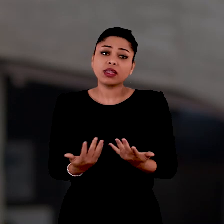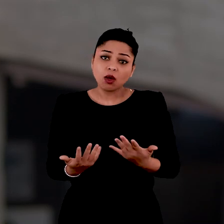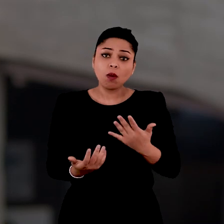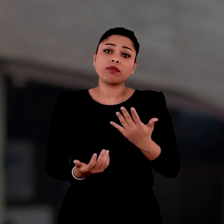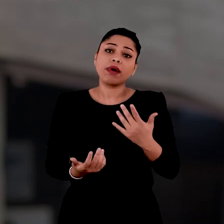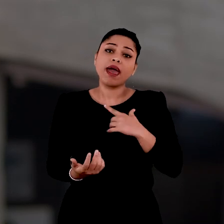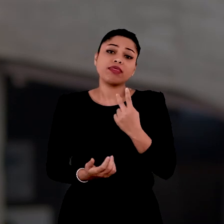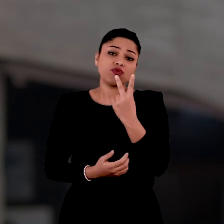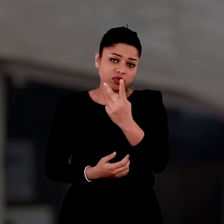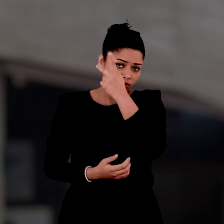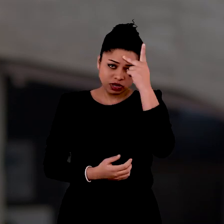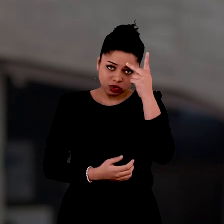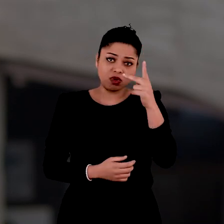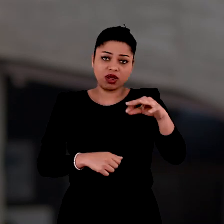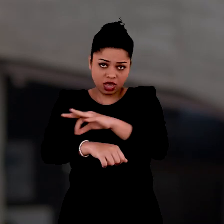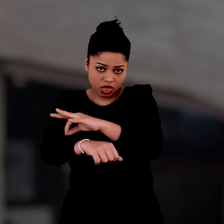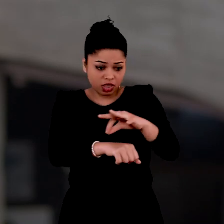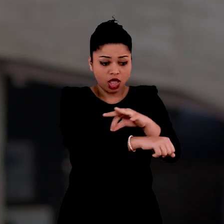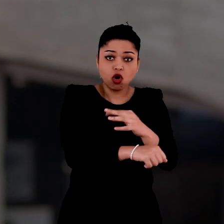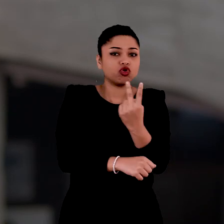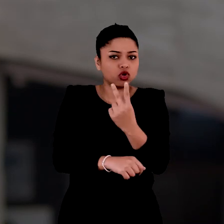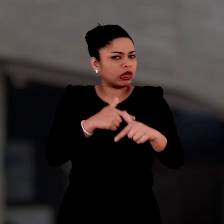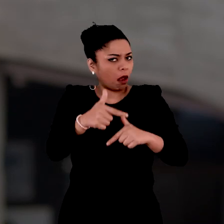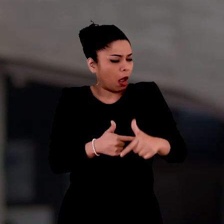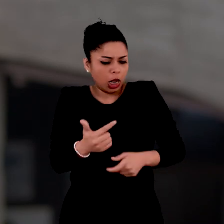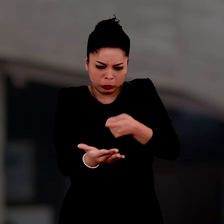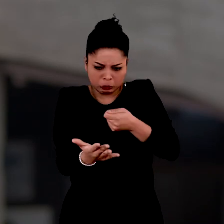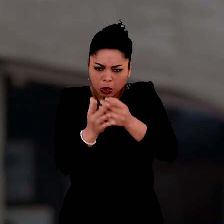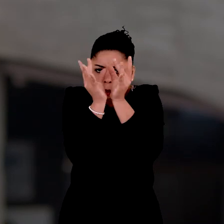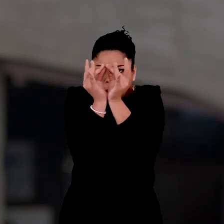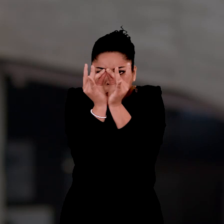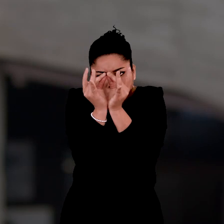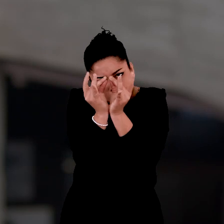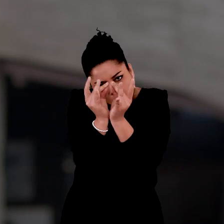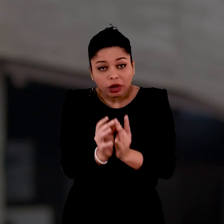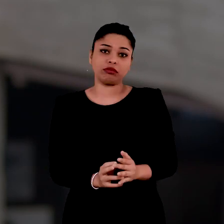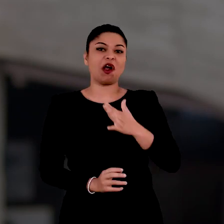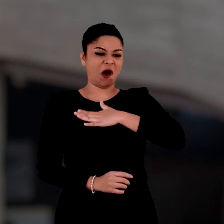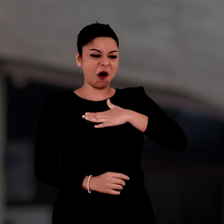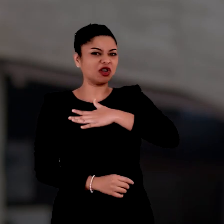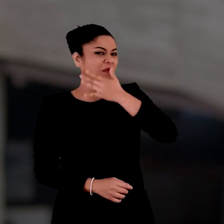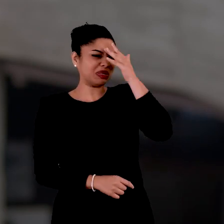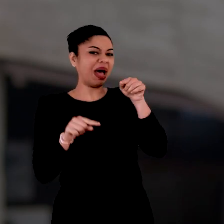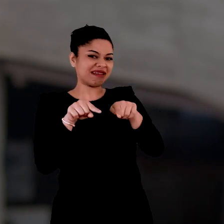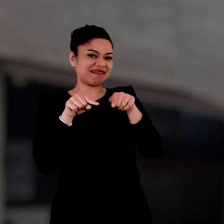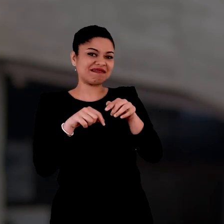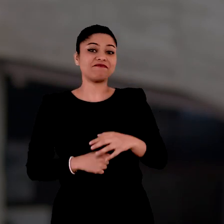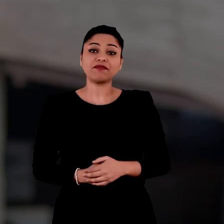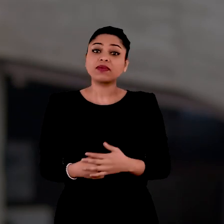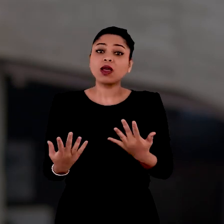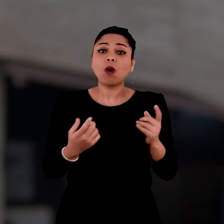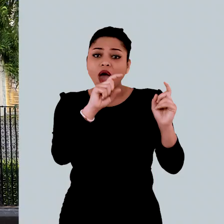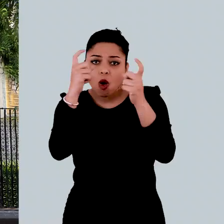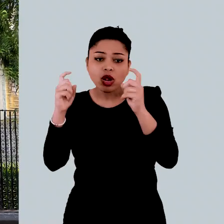são provocativas, assim, nem diria que elas são deliberativas, elas são provocativas e muitas vezes a gente sai para fazer